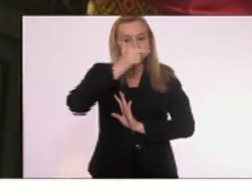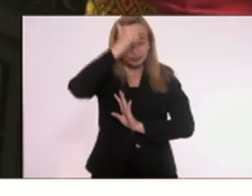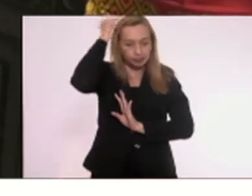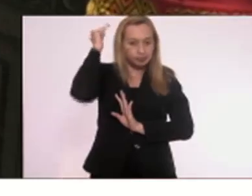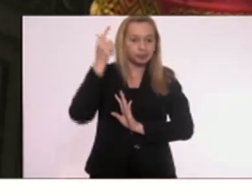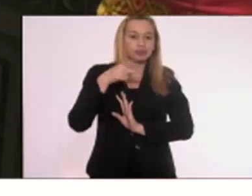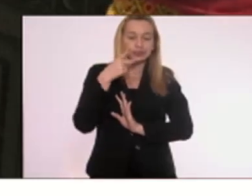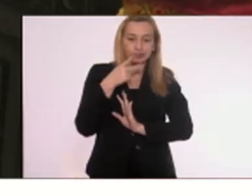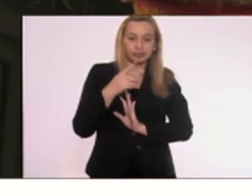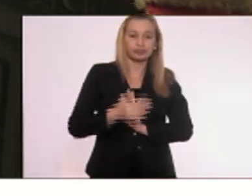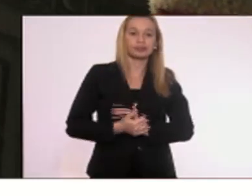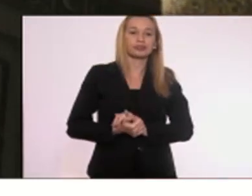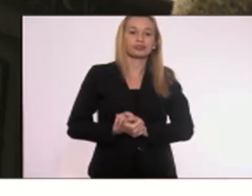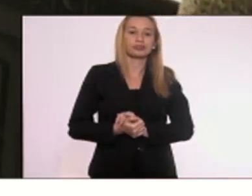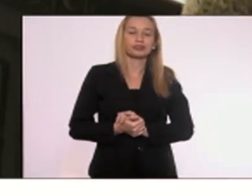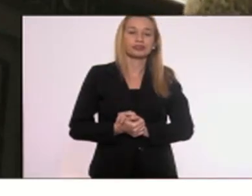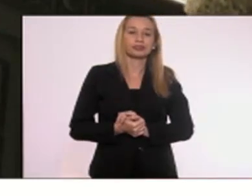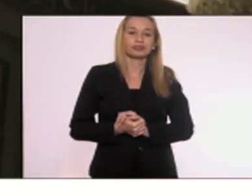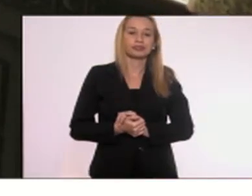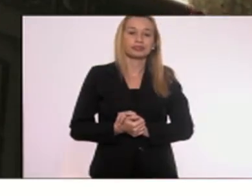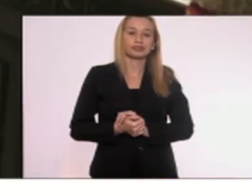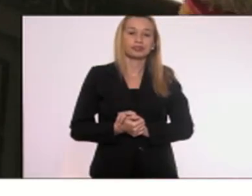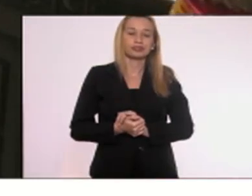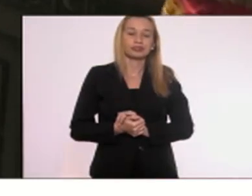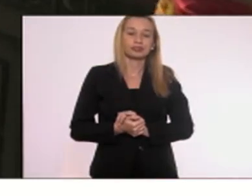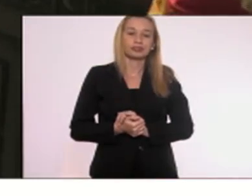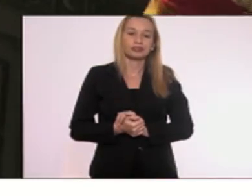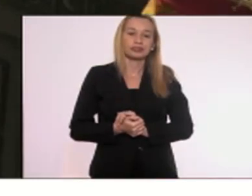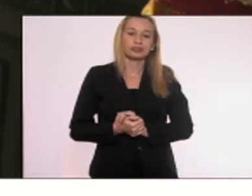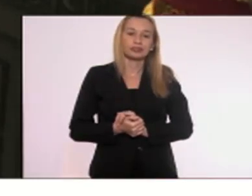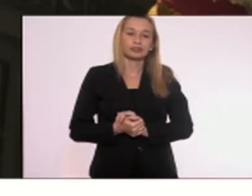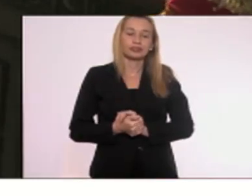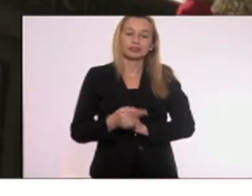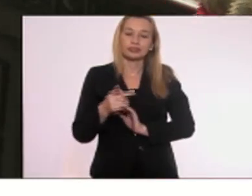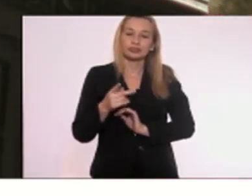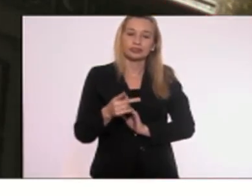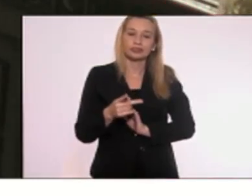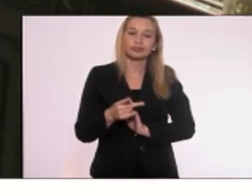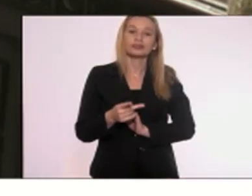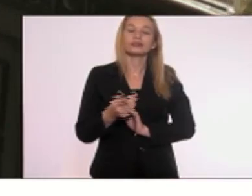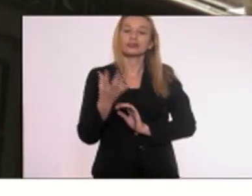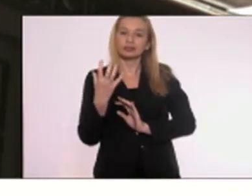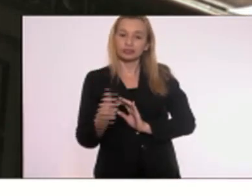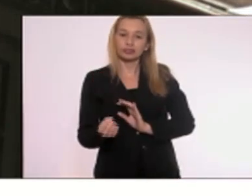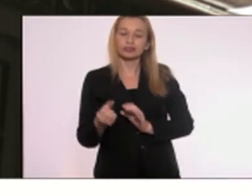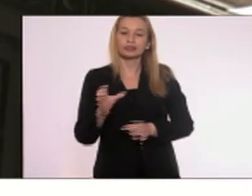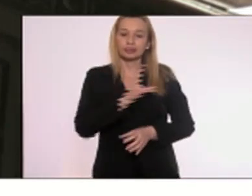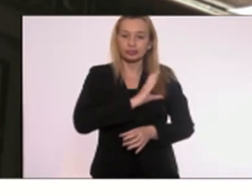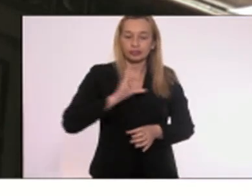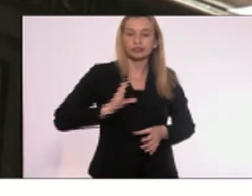autorizativa, fazendo referência e aceito pela Comissão de Orçamento,